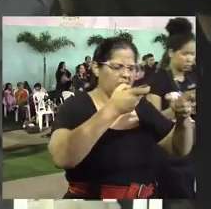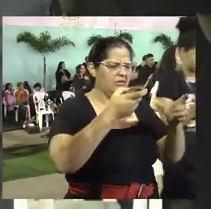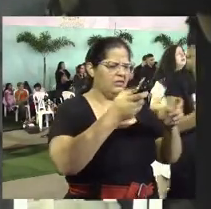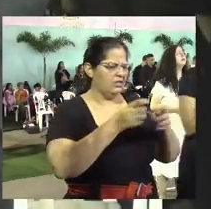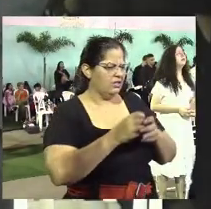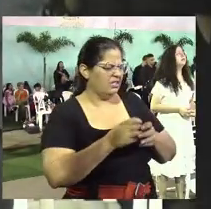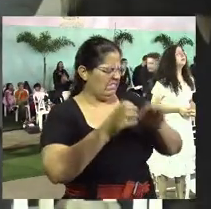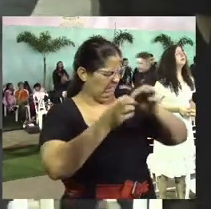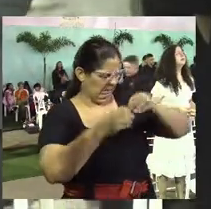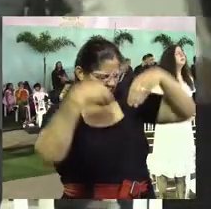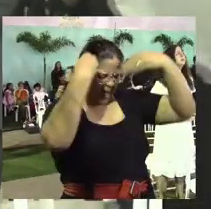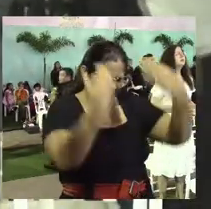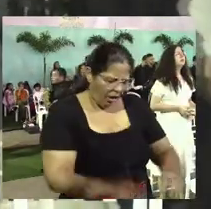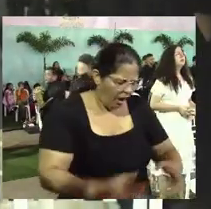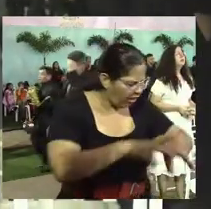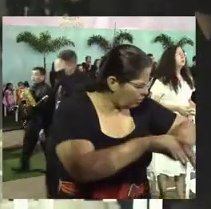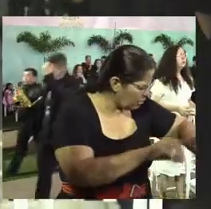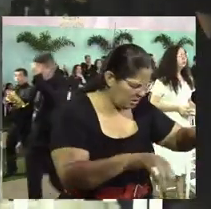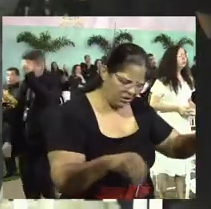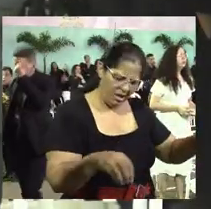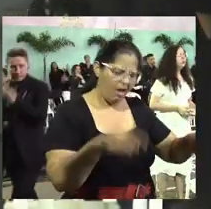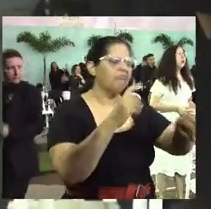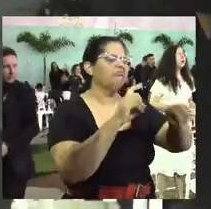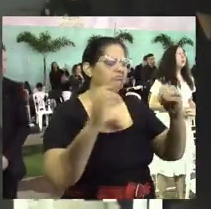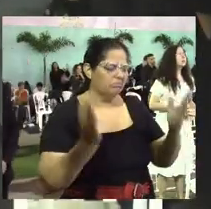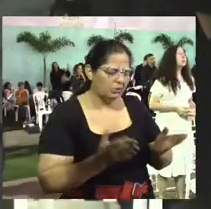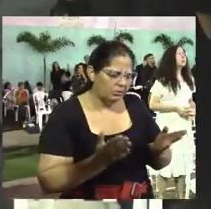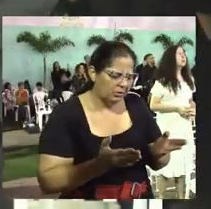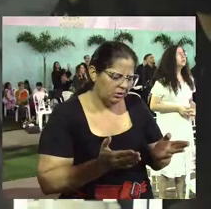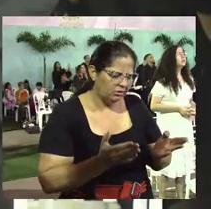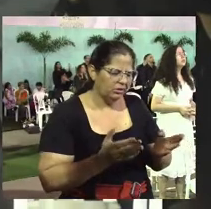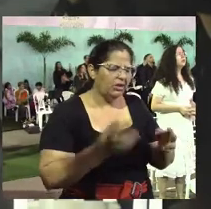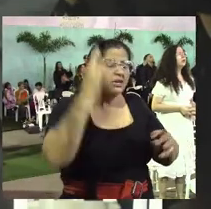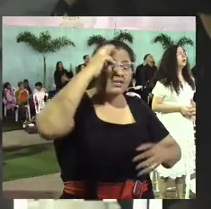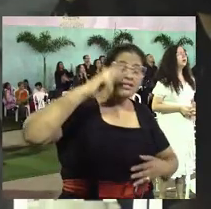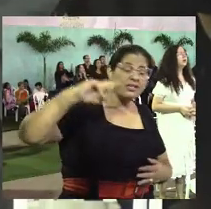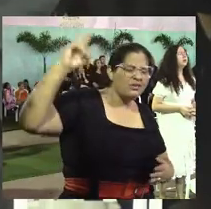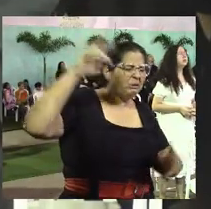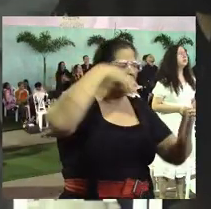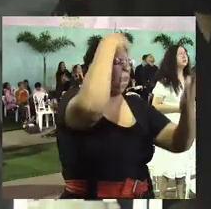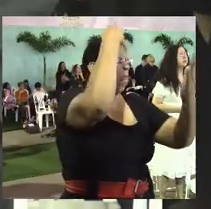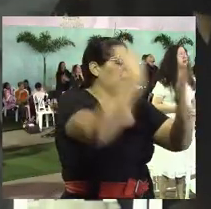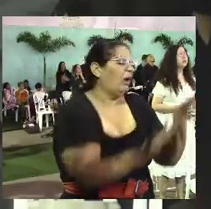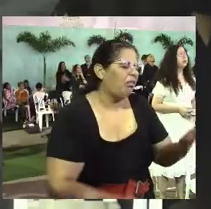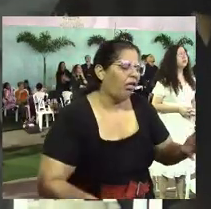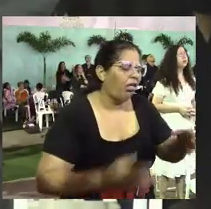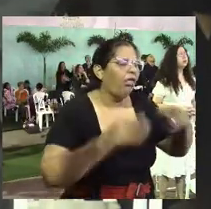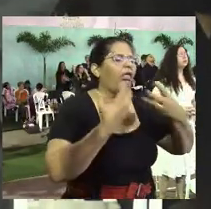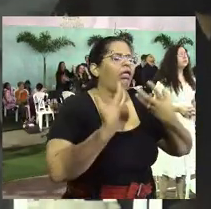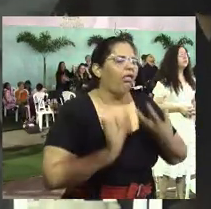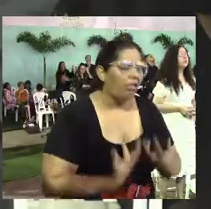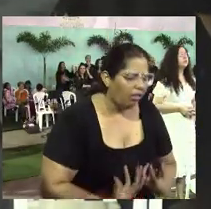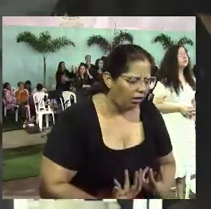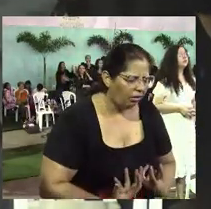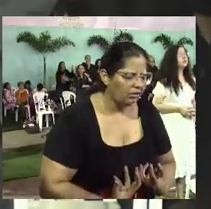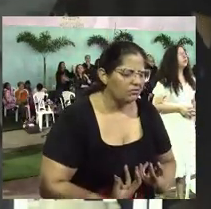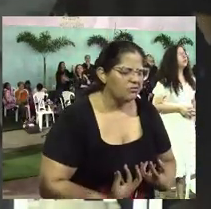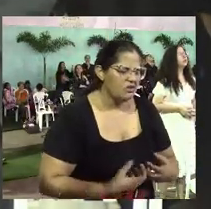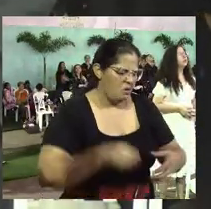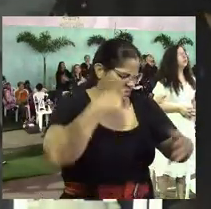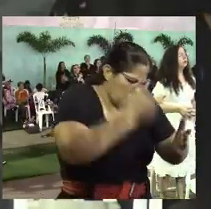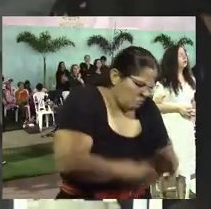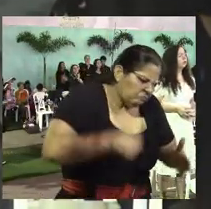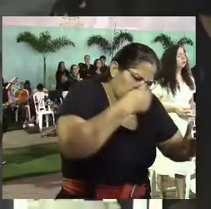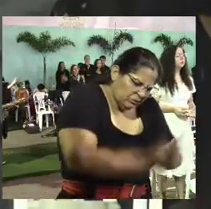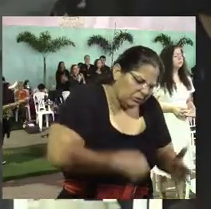senhor que caia por terra neste momento Senhor que ele venha perder força porque nós